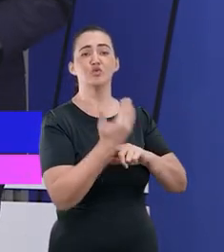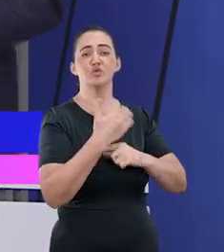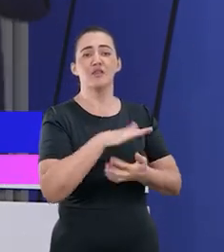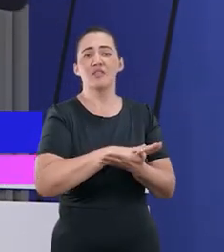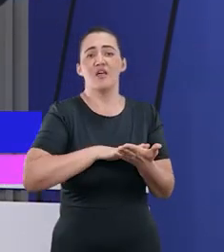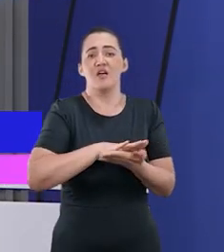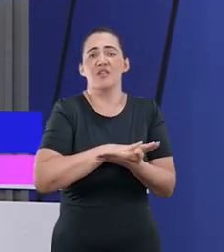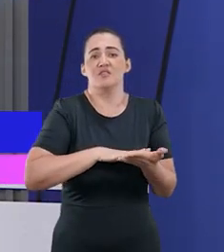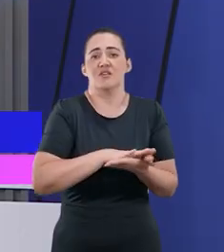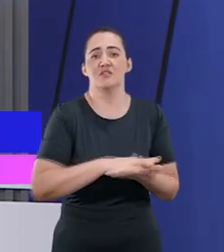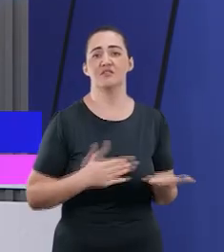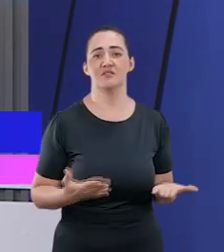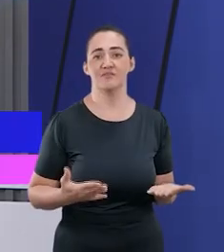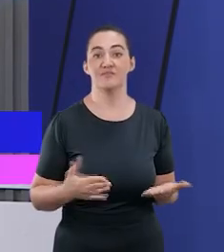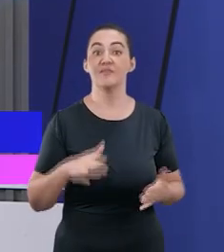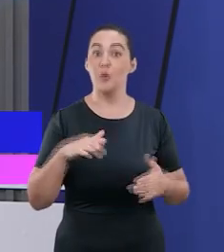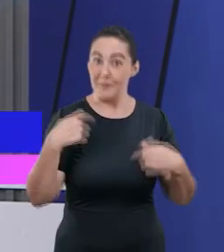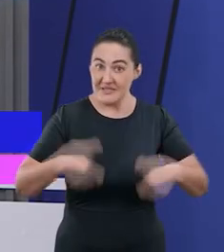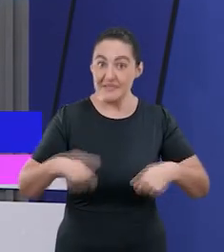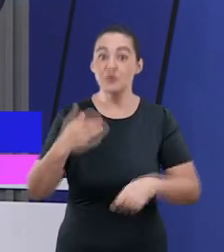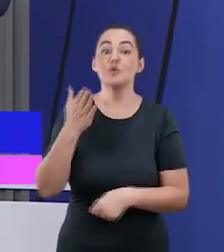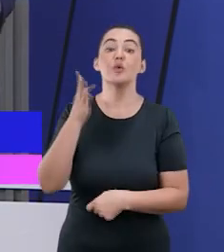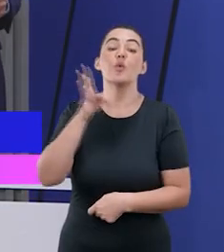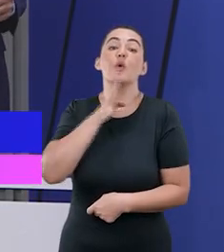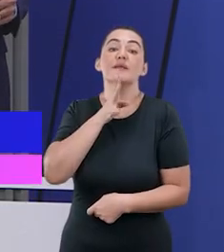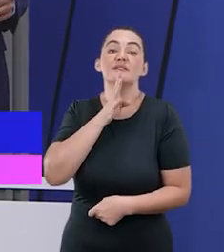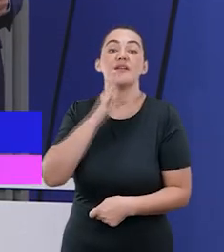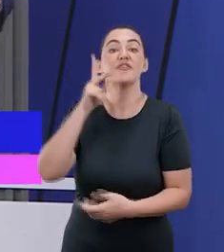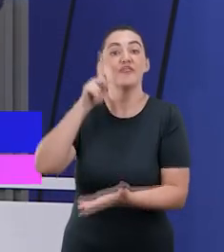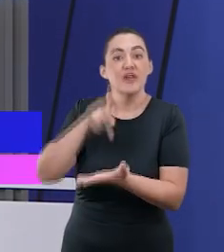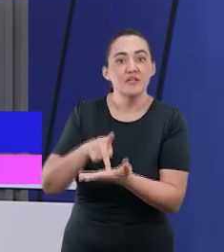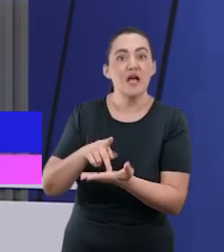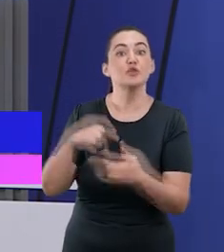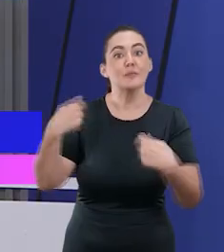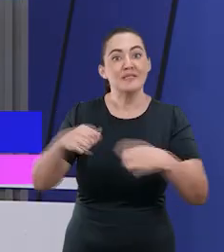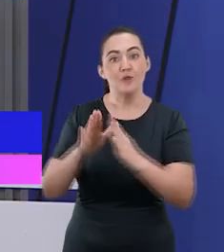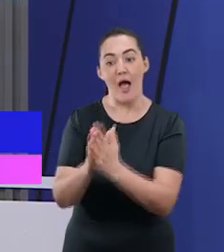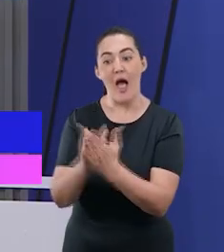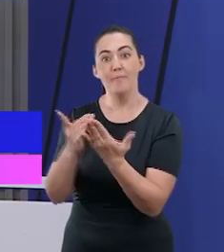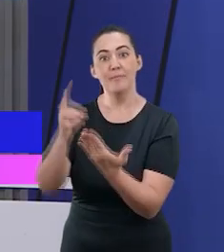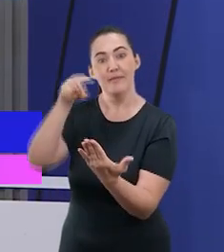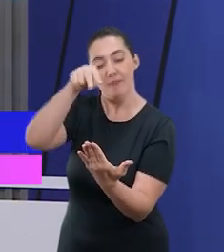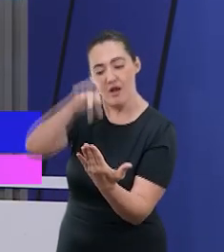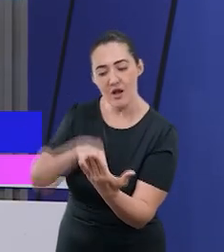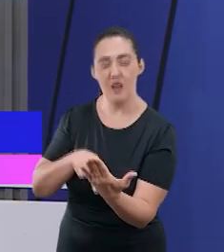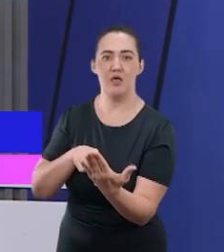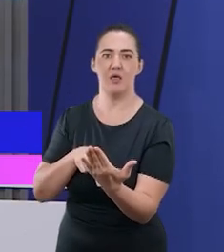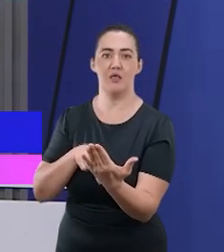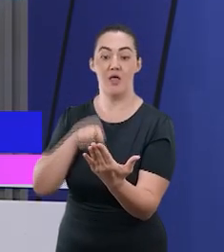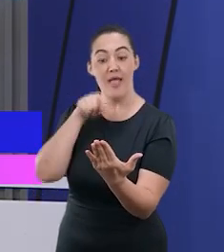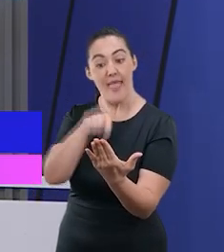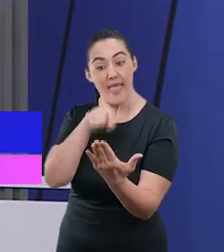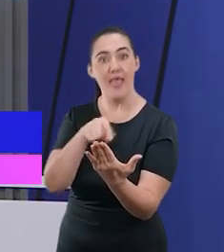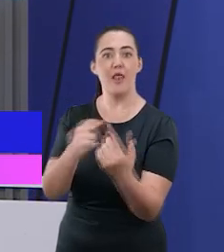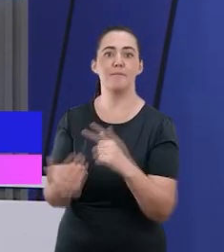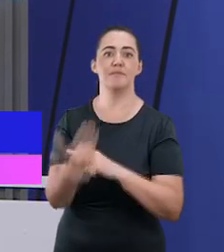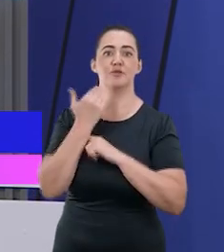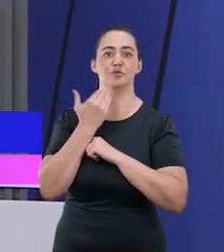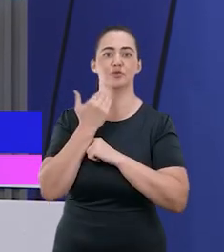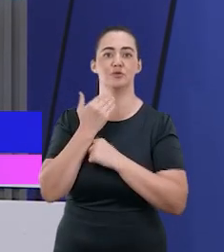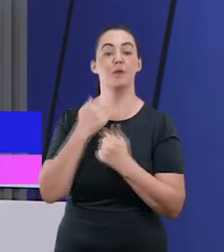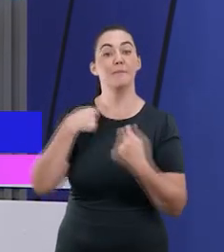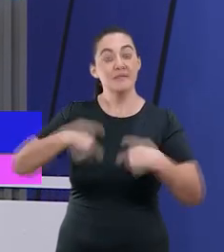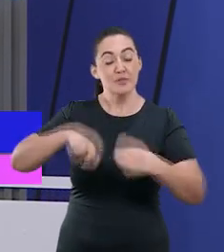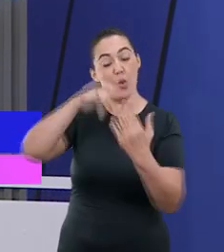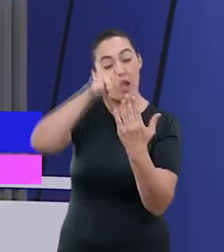nada. Quando eu quero saber a verdade, eu preciso voltar para a Bíblia. E a Bíblia é a sua própria intérprete. Eu tenho que ler a